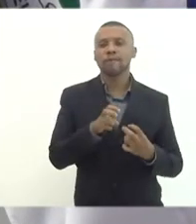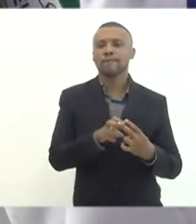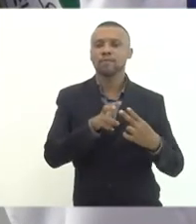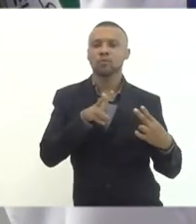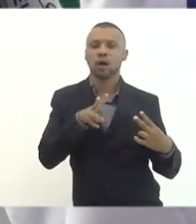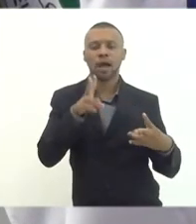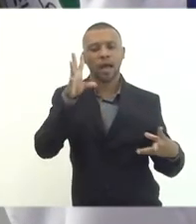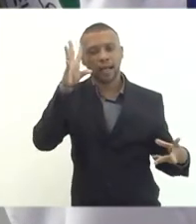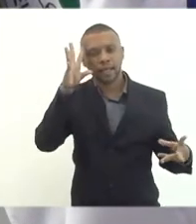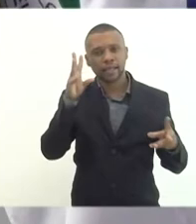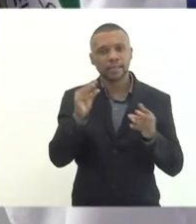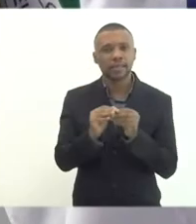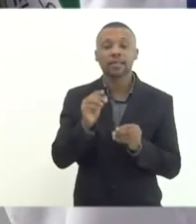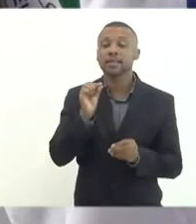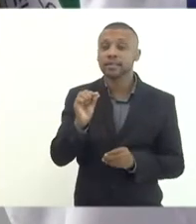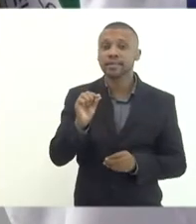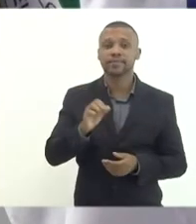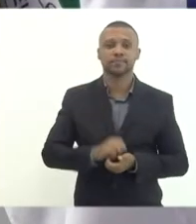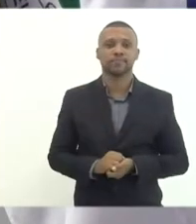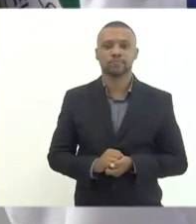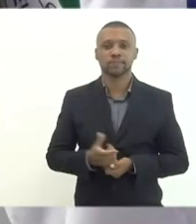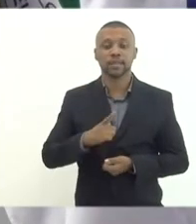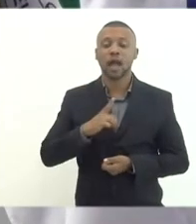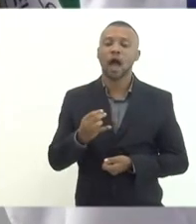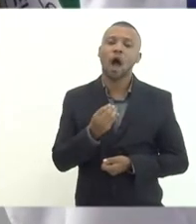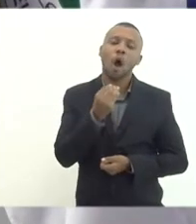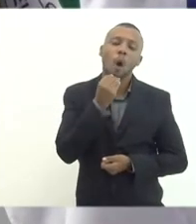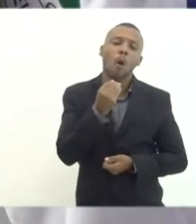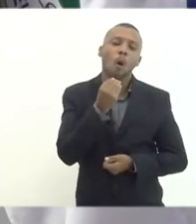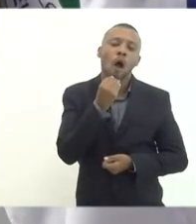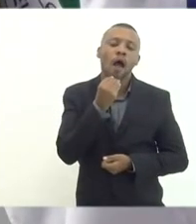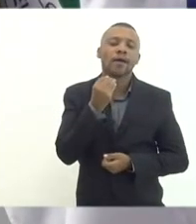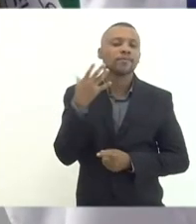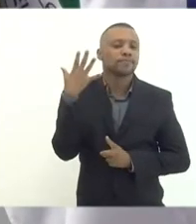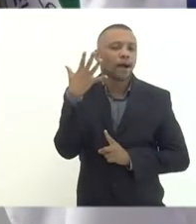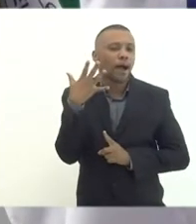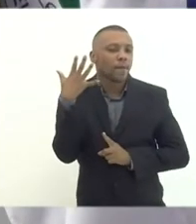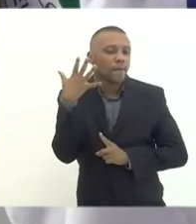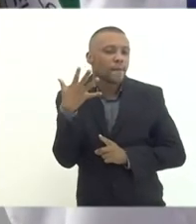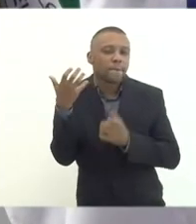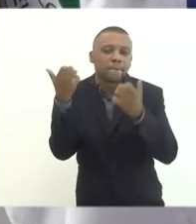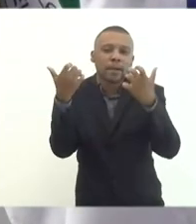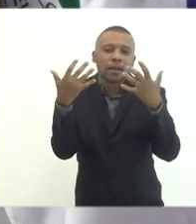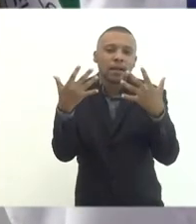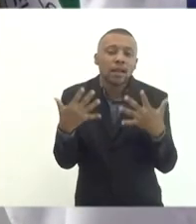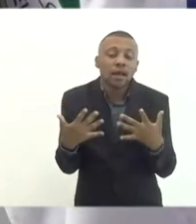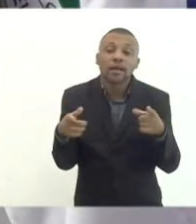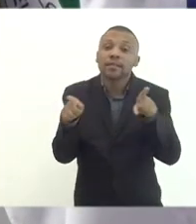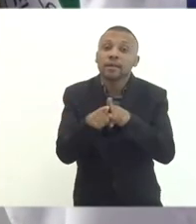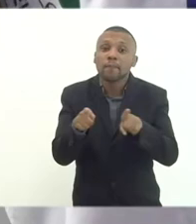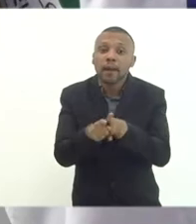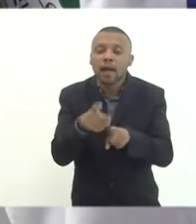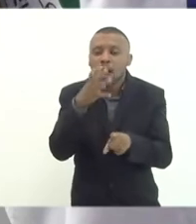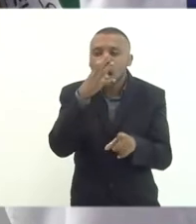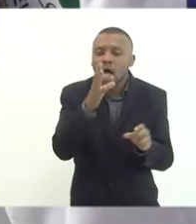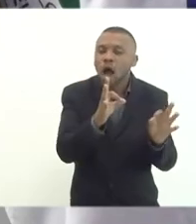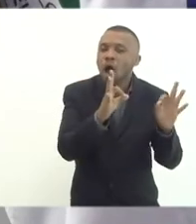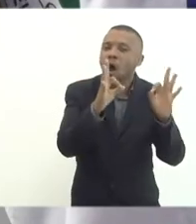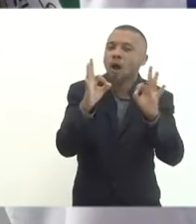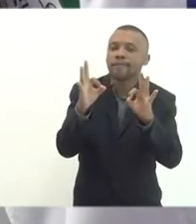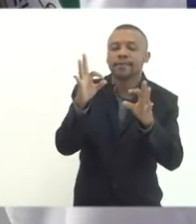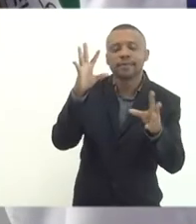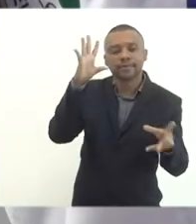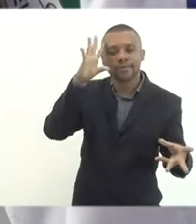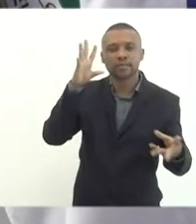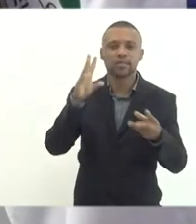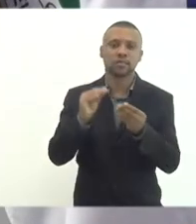entenda que tem a oportunidade de falar mas também tem oportunidade de ouvir entender Até porque